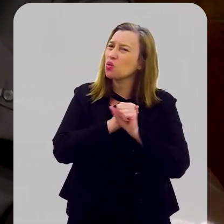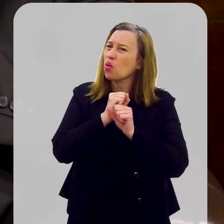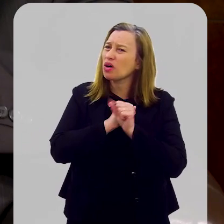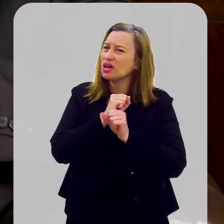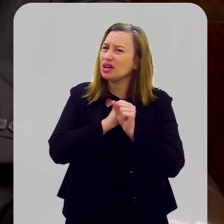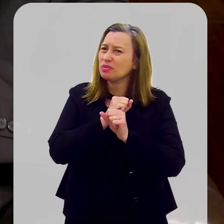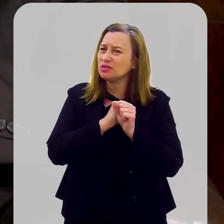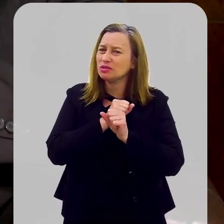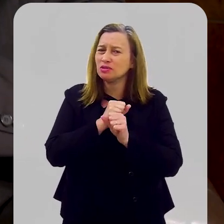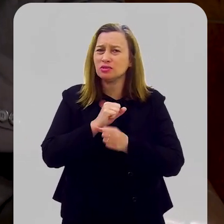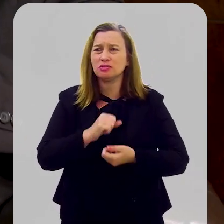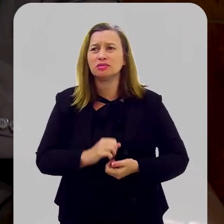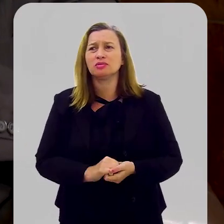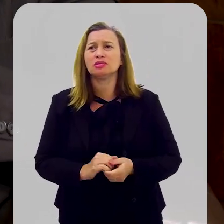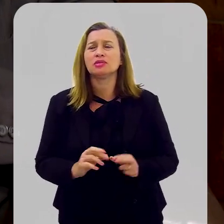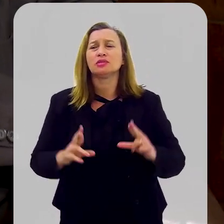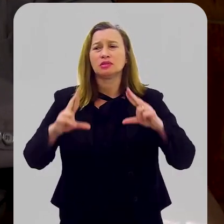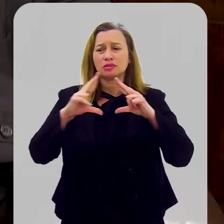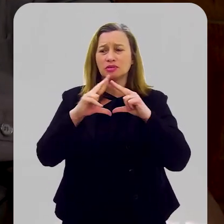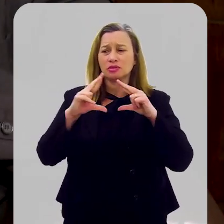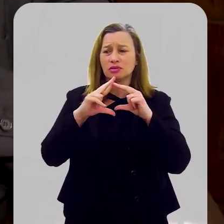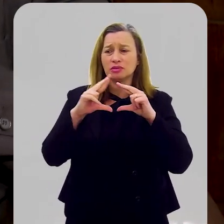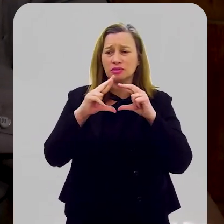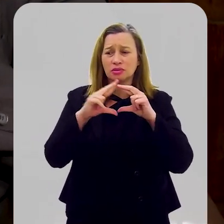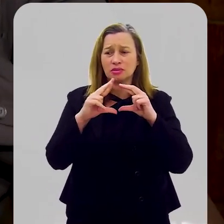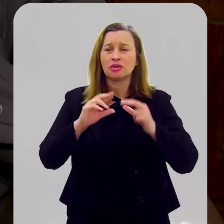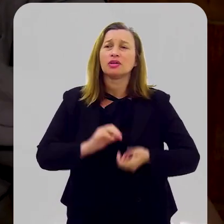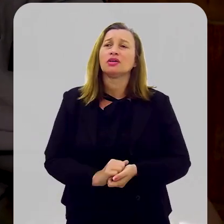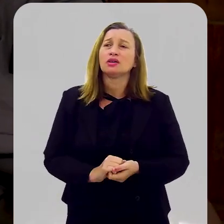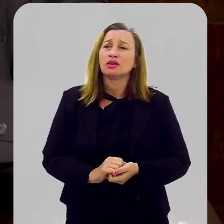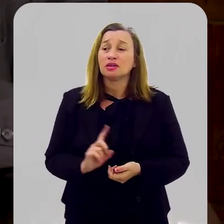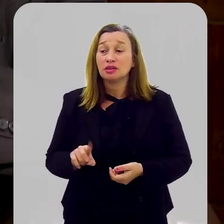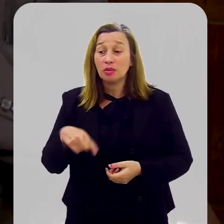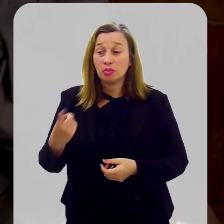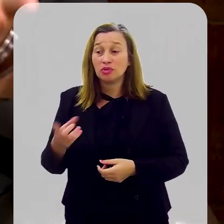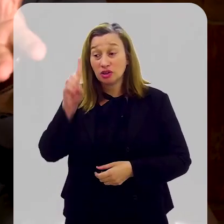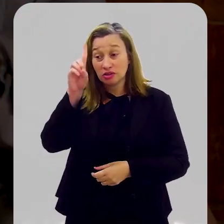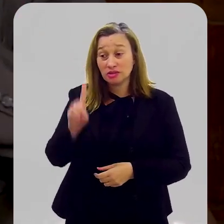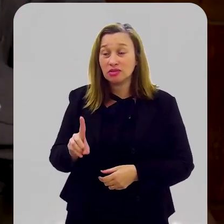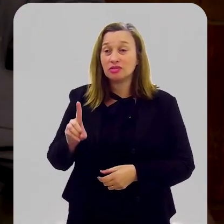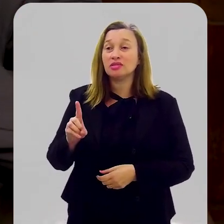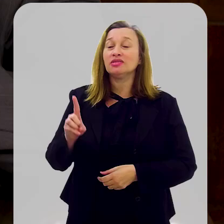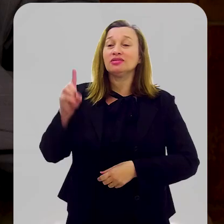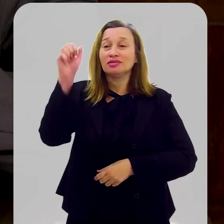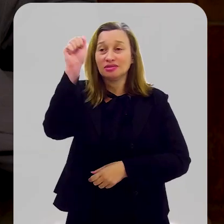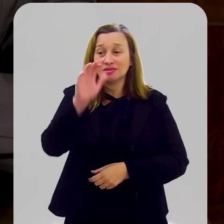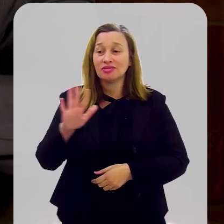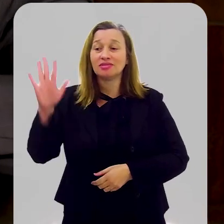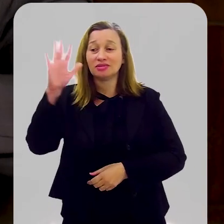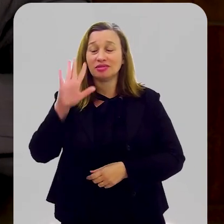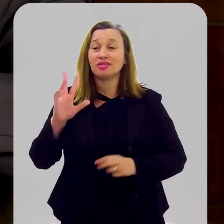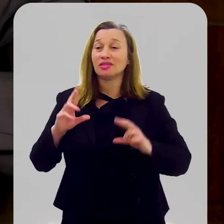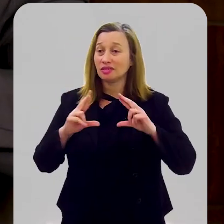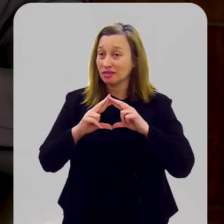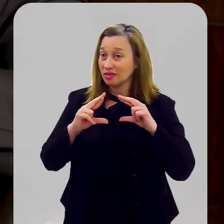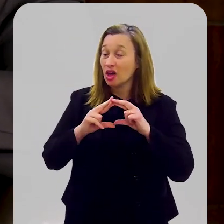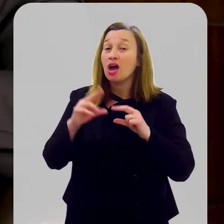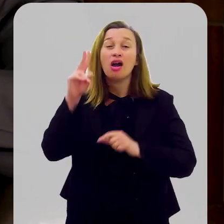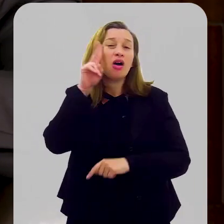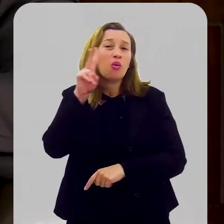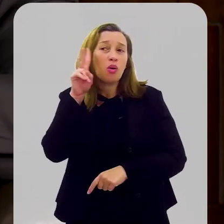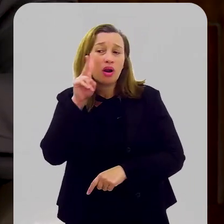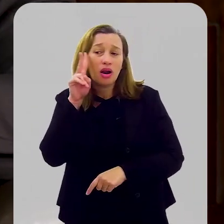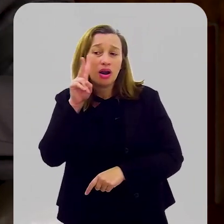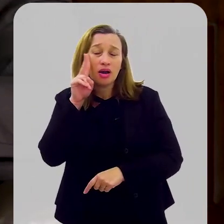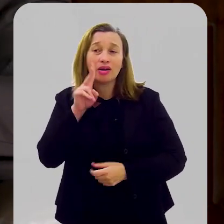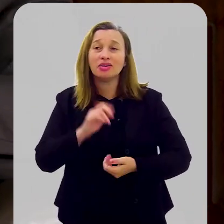anos, quando eu apresentei o Gospel Online na Rede Record de televisão, em cadeia, mais tarde eu fui ser diretor-geral da Record Network International.